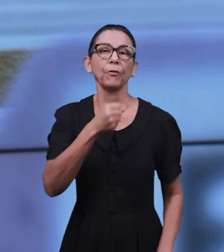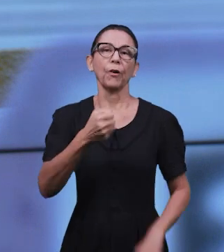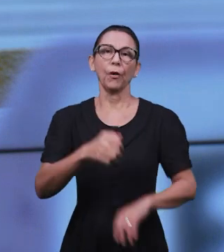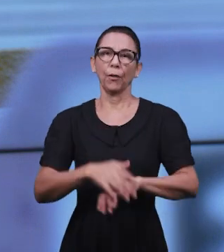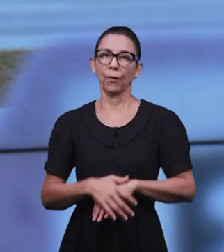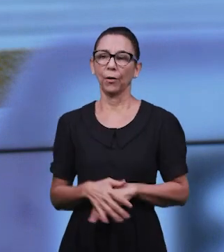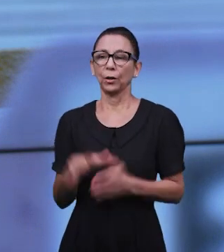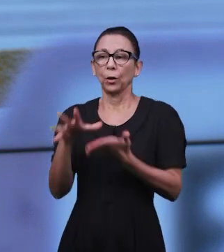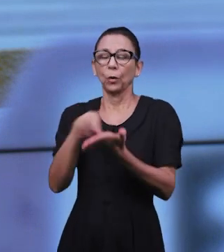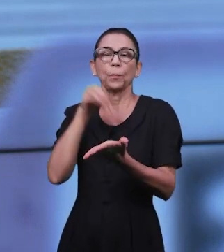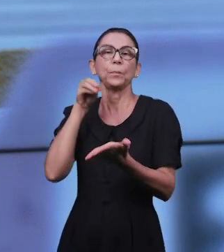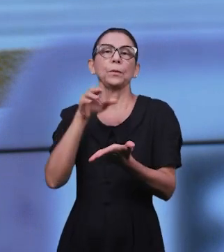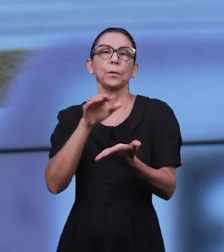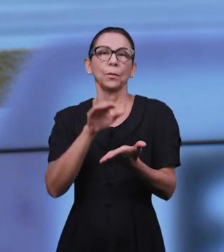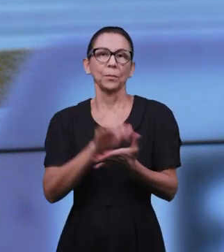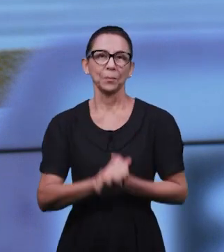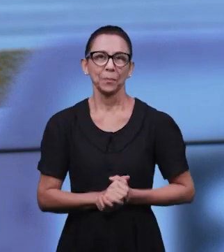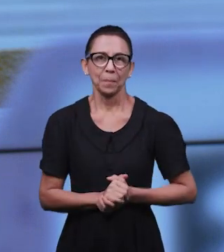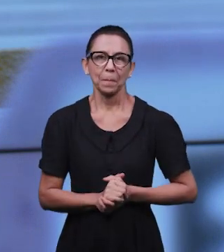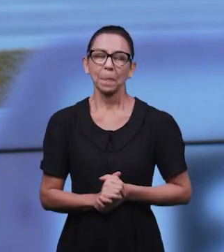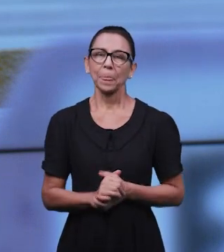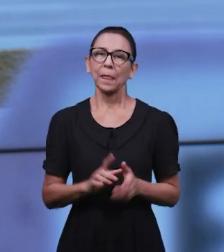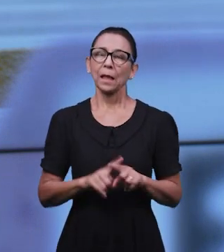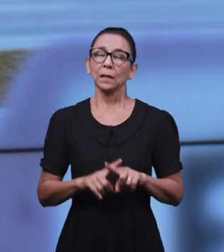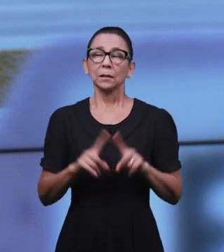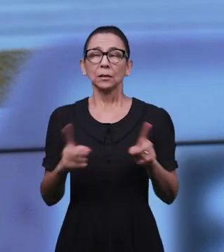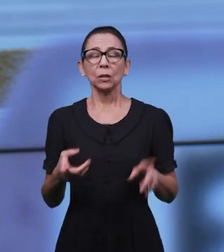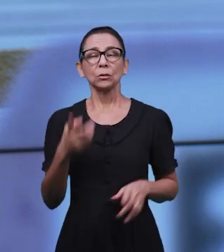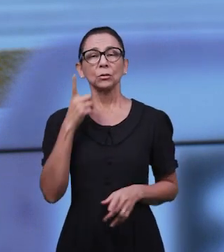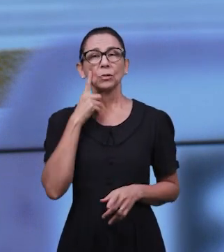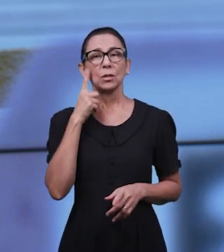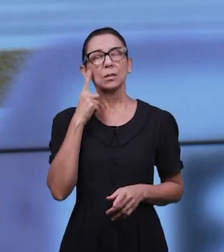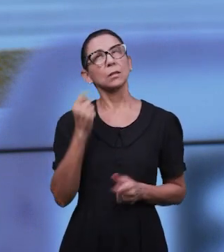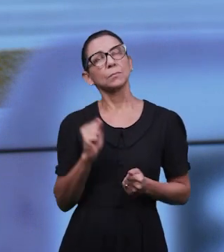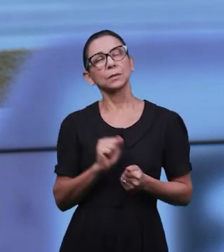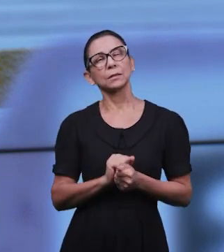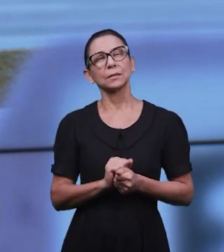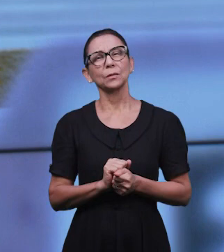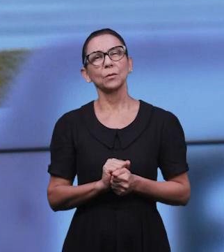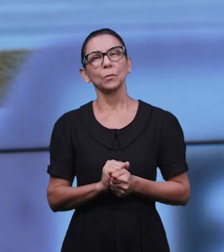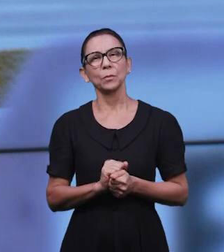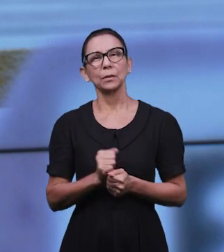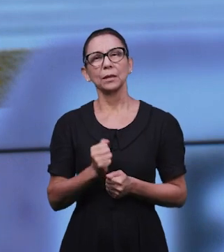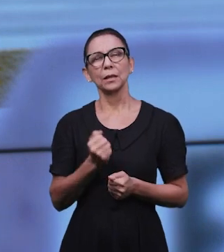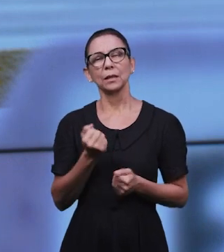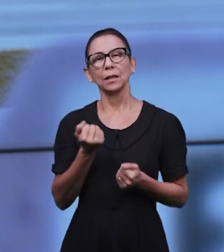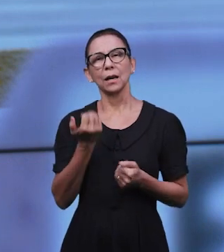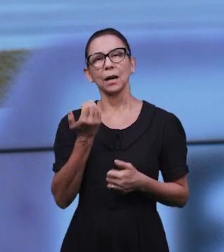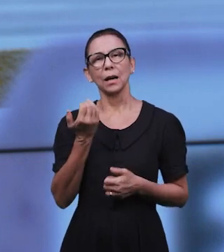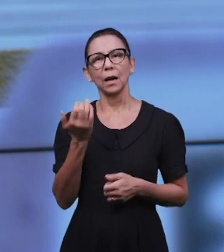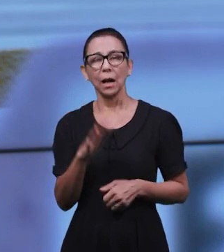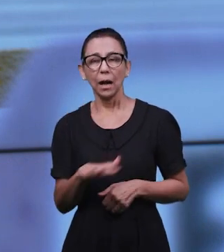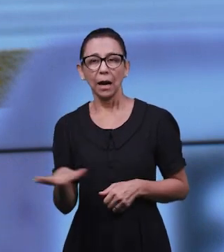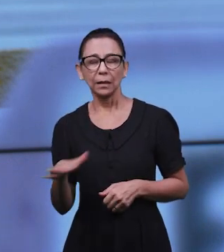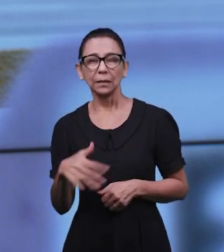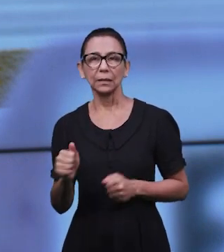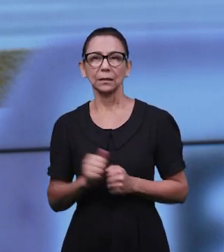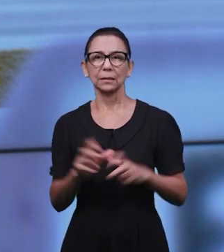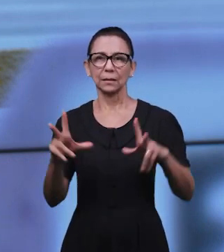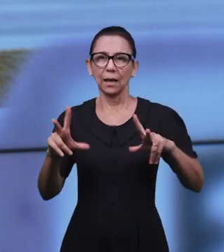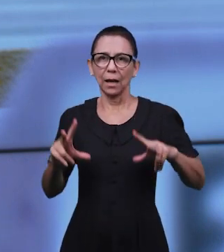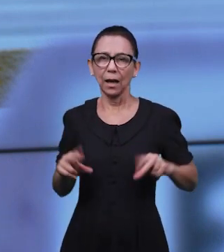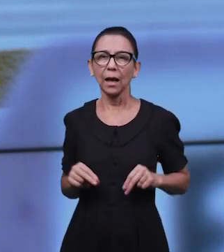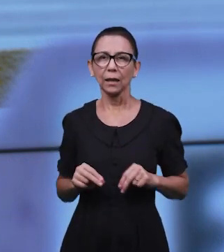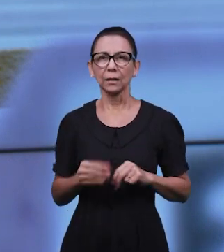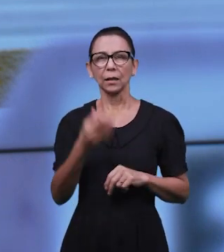constituição fisiológica e biológica da criança, ou seja, aquilo que ela herda biologicamente de seus pais, ressaltamos